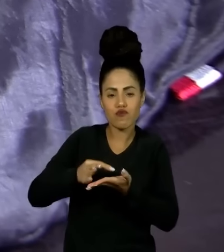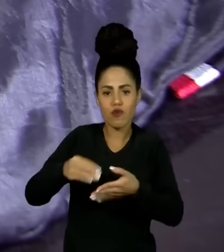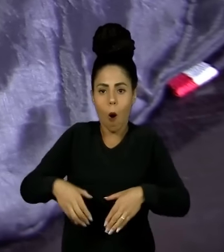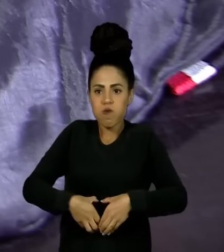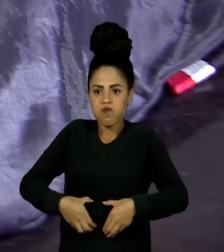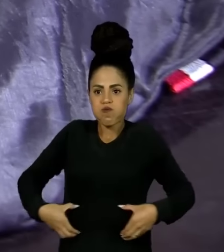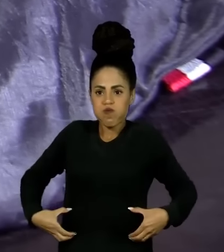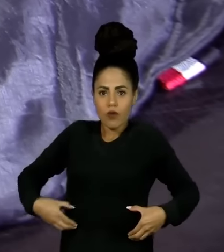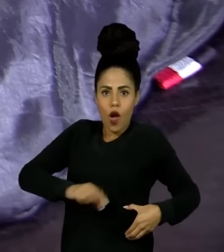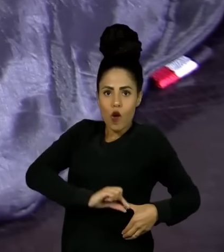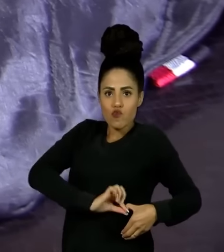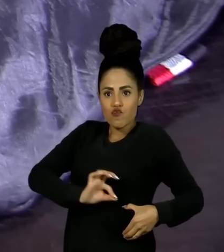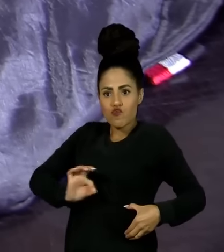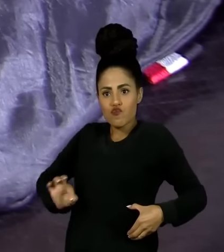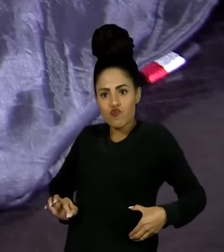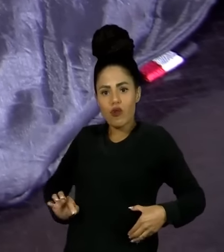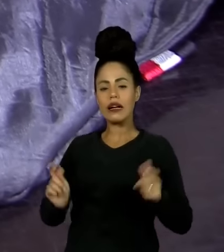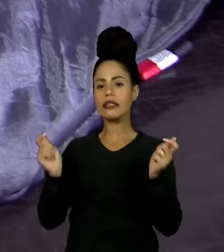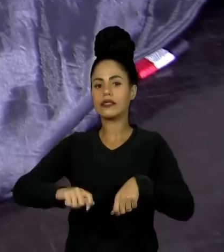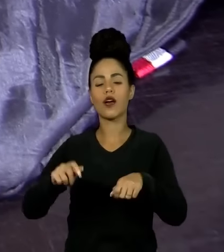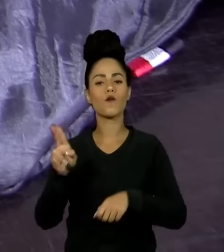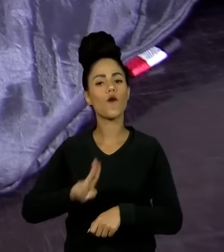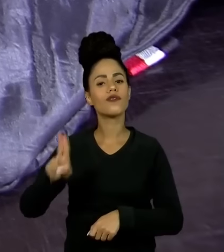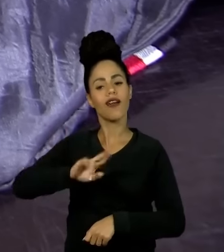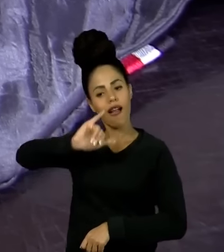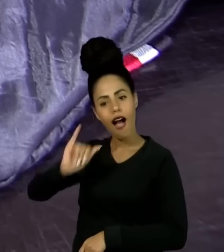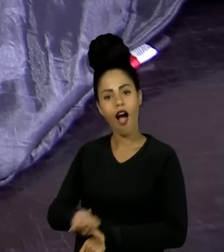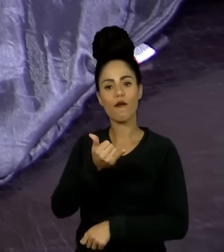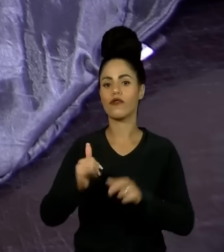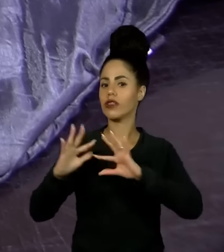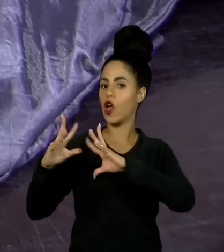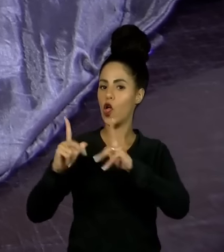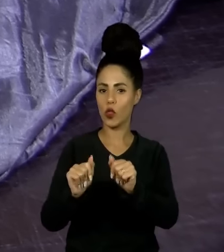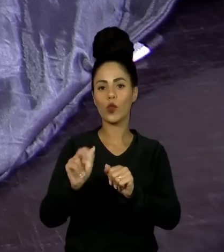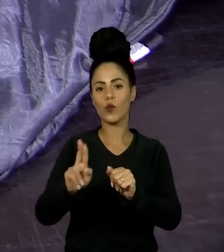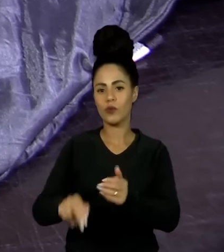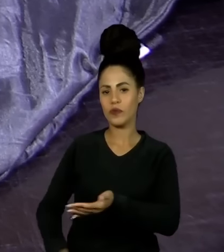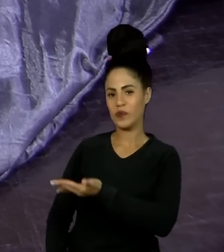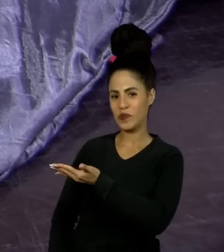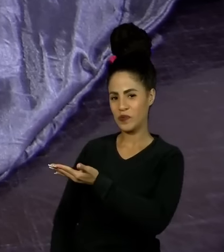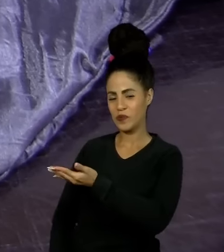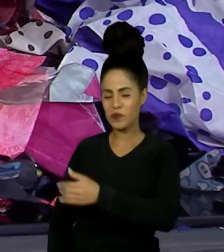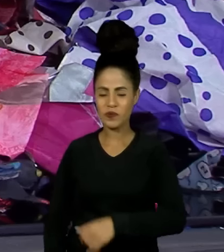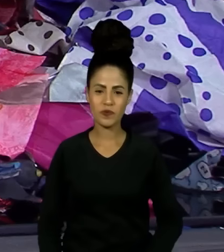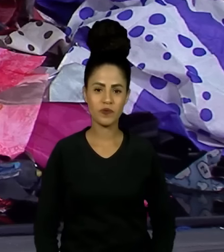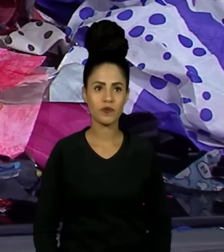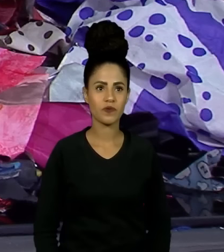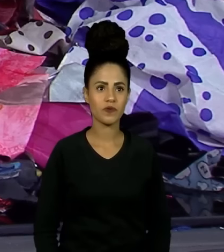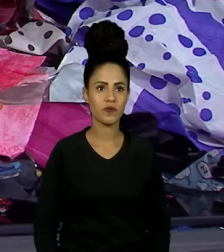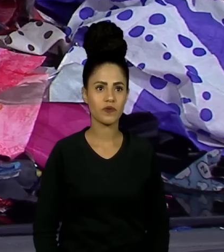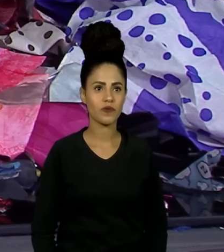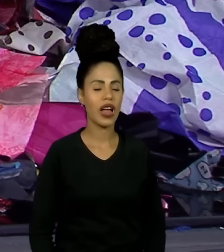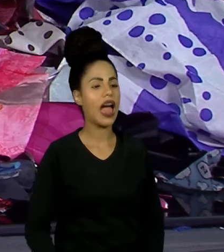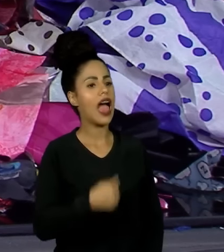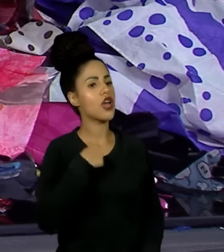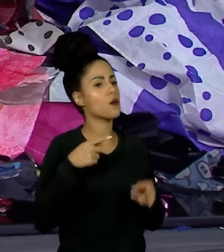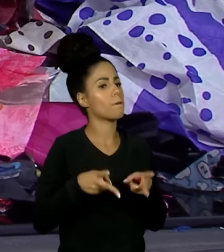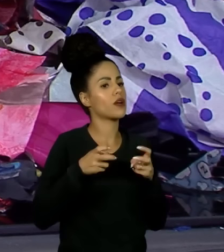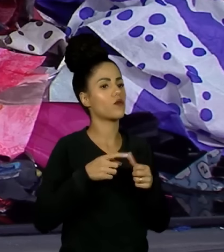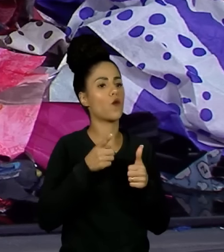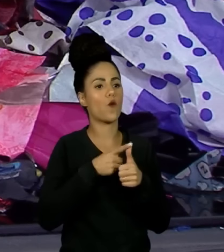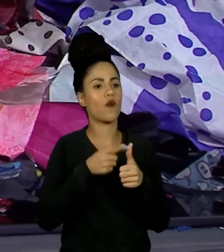pochetão, outro produto que garante o aproveitamento integral do nylon. Eu sempre cito 2 coisas. Uma,